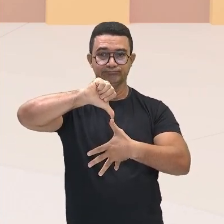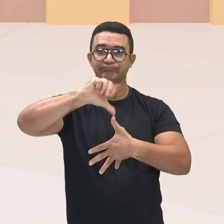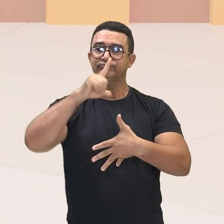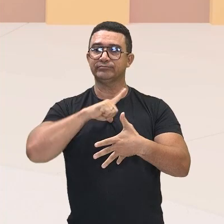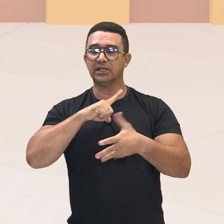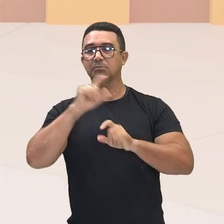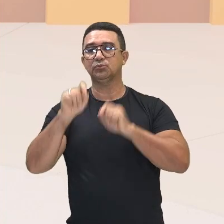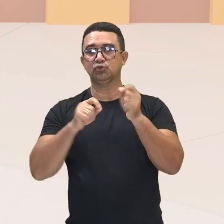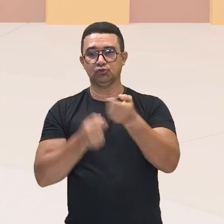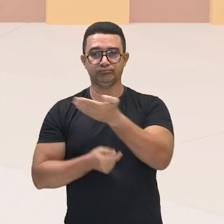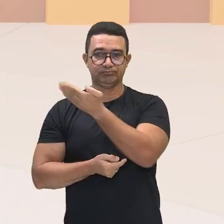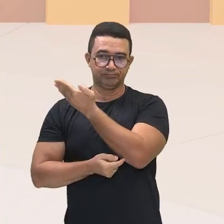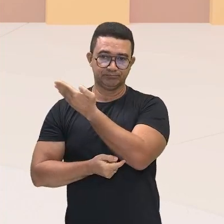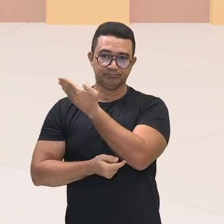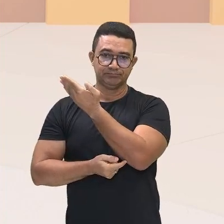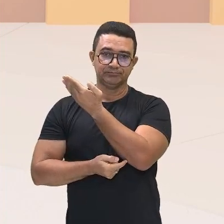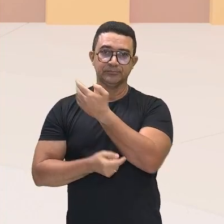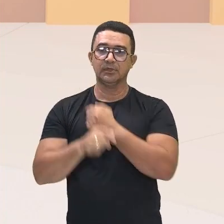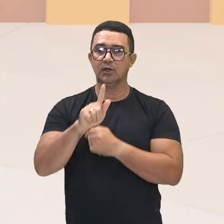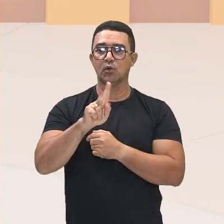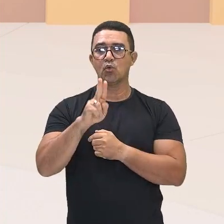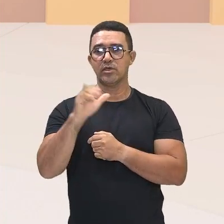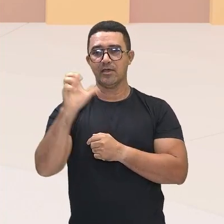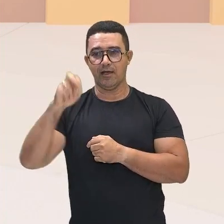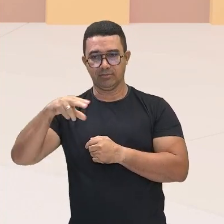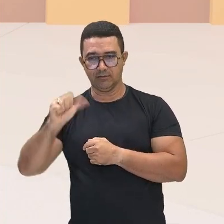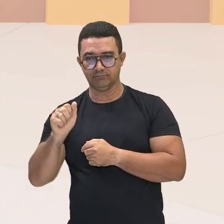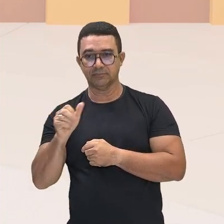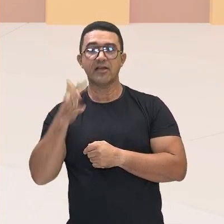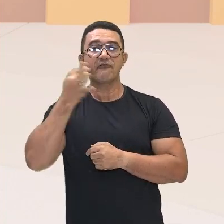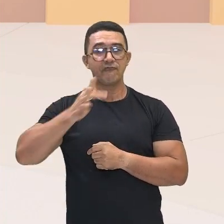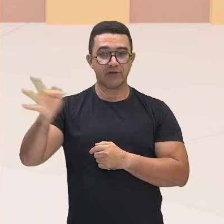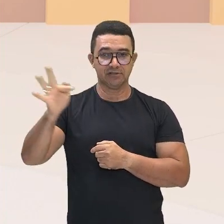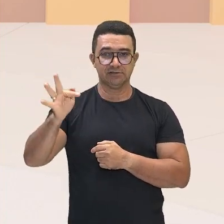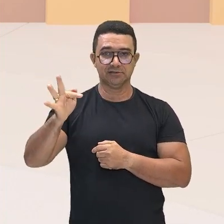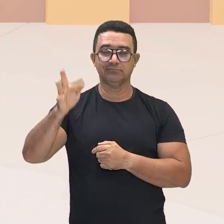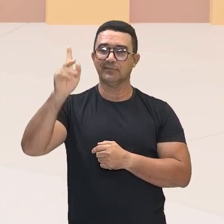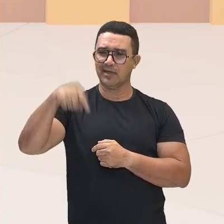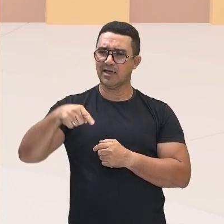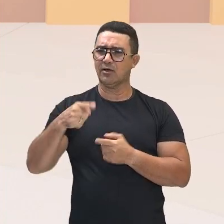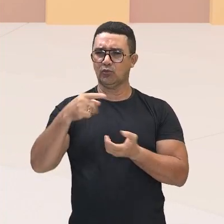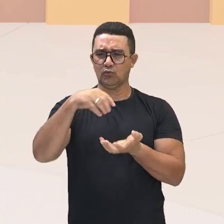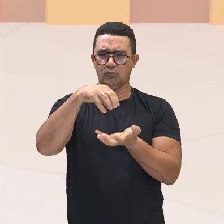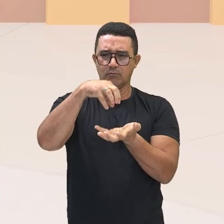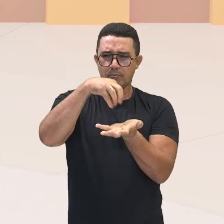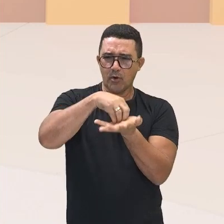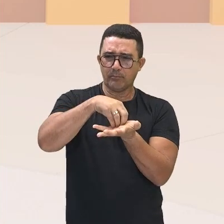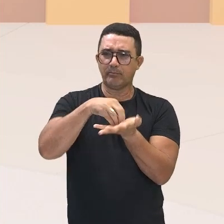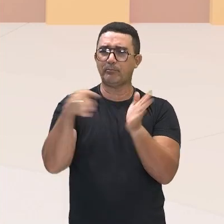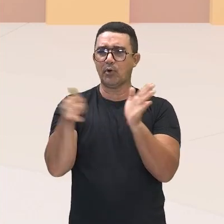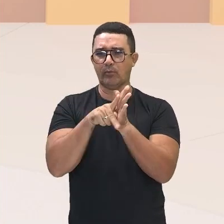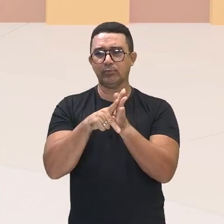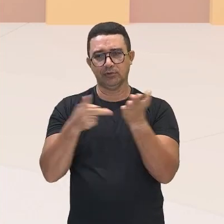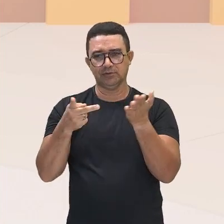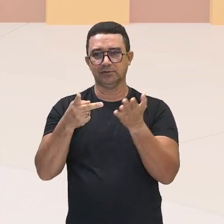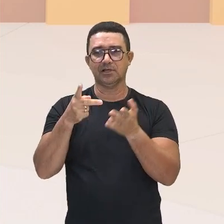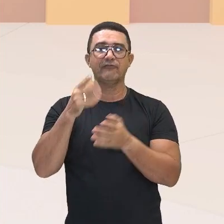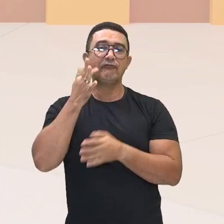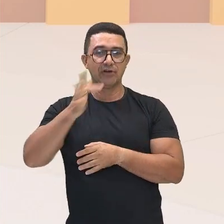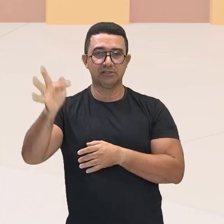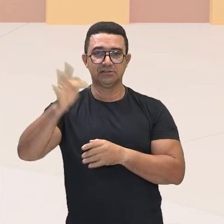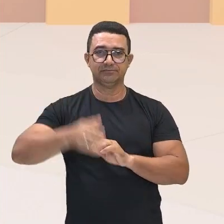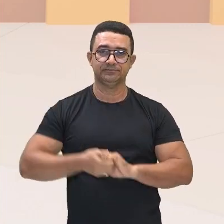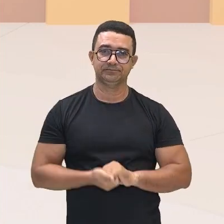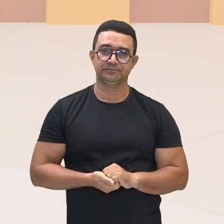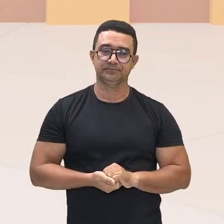Guiana Francesa, que não é um país oficialmente, ela é um território ultramarino da França, e todos os demais em amarelos, até chegar